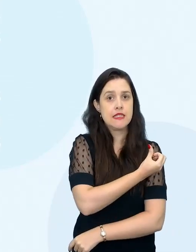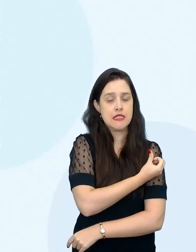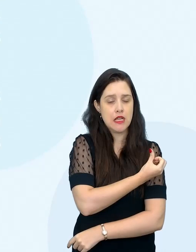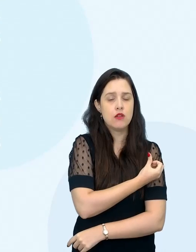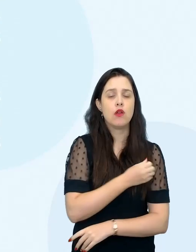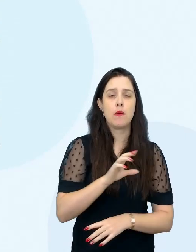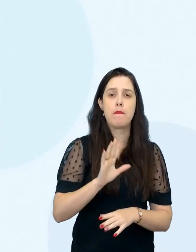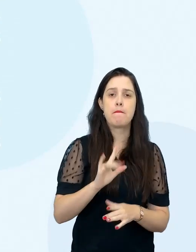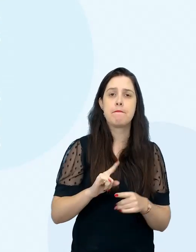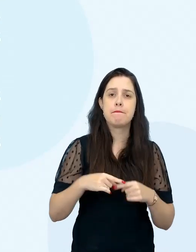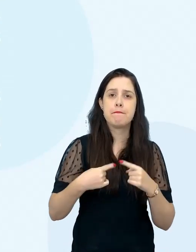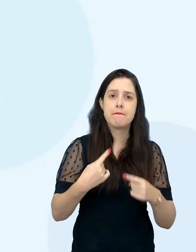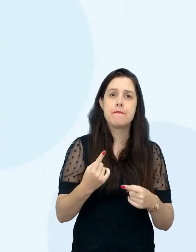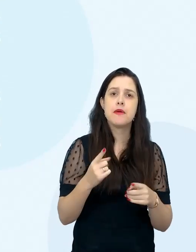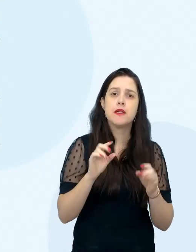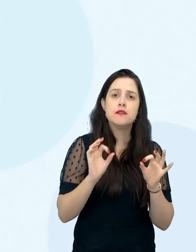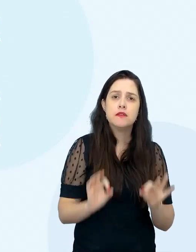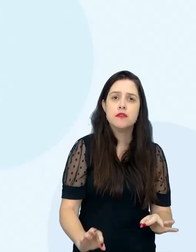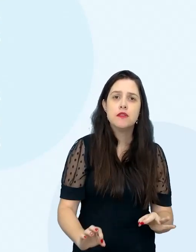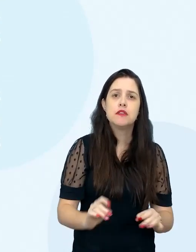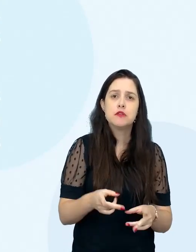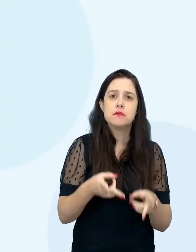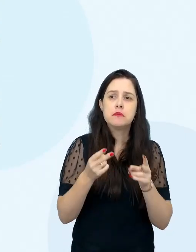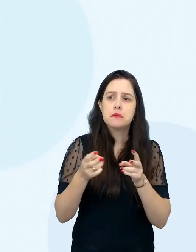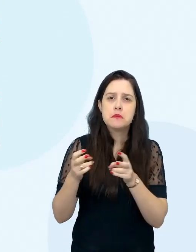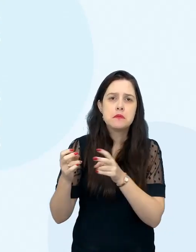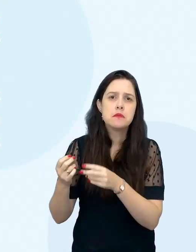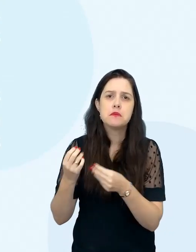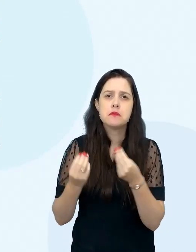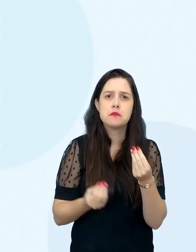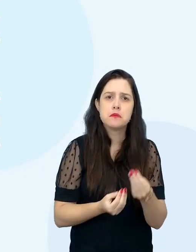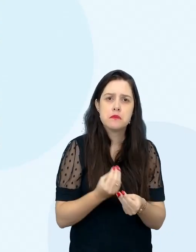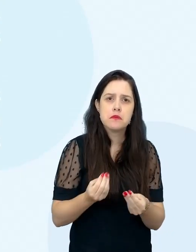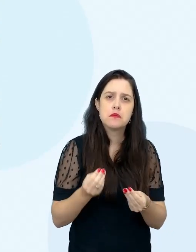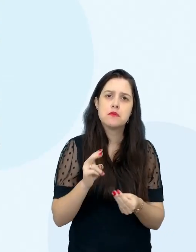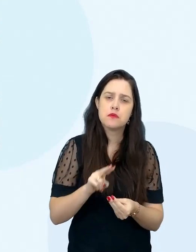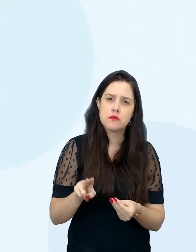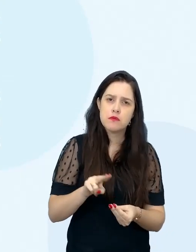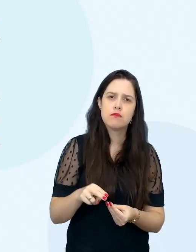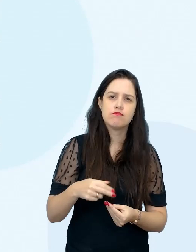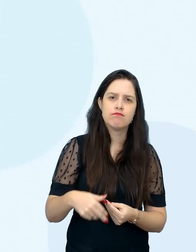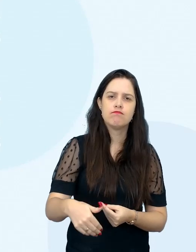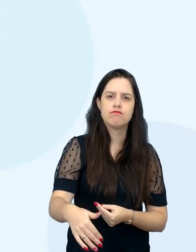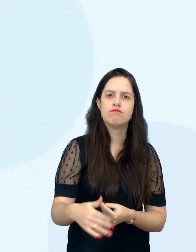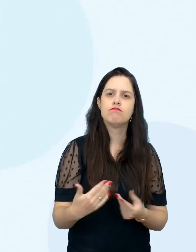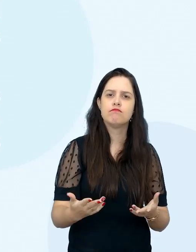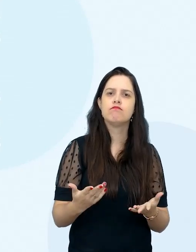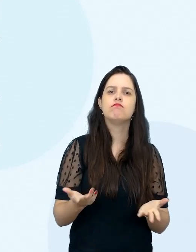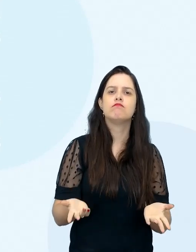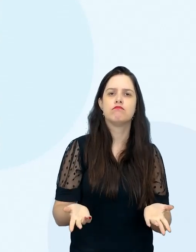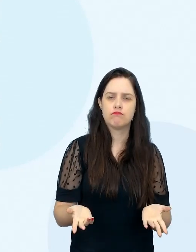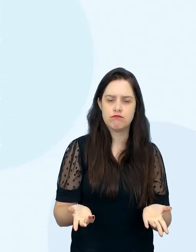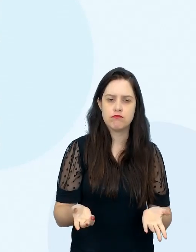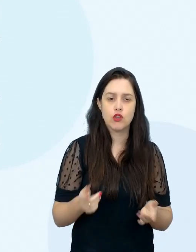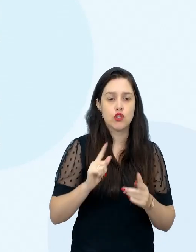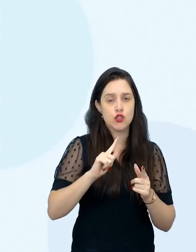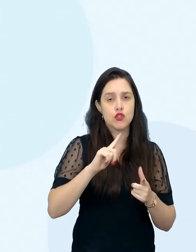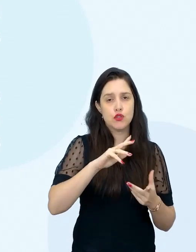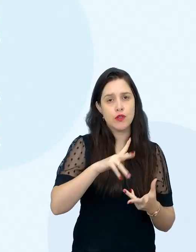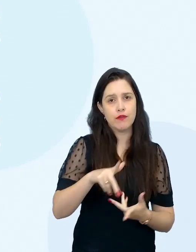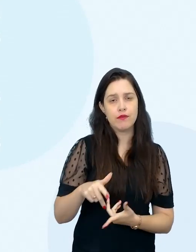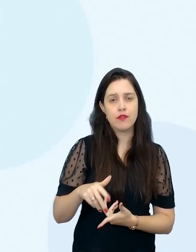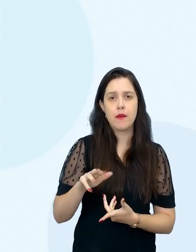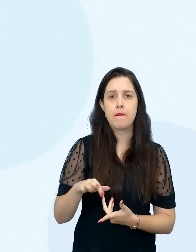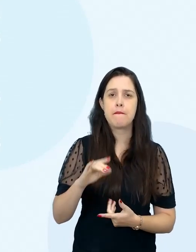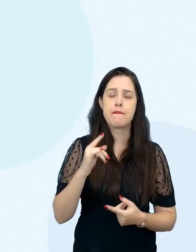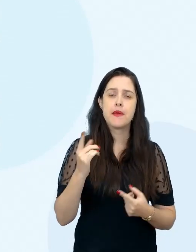vai focar especificamente aqui, vocês viram que, no geral, a gente está tratando aí de paisagem, né, de um modo geral, tanto em história quanto em geografia. E a